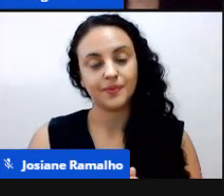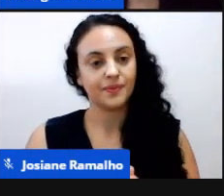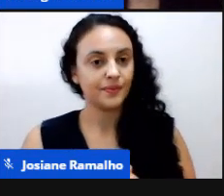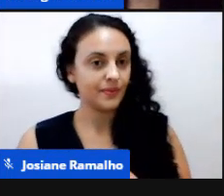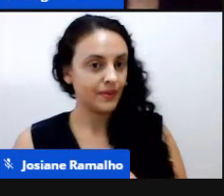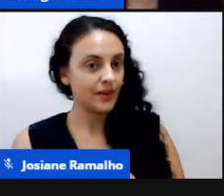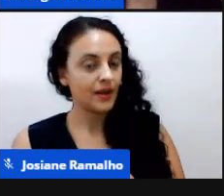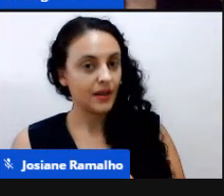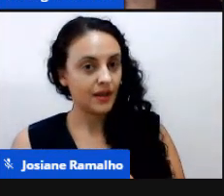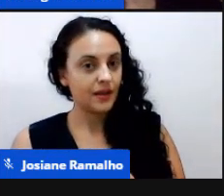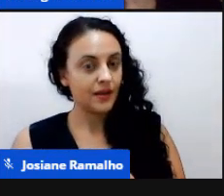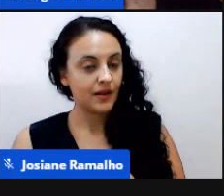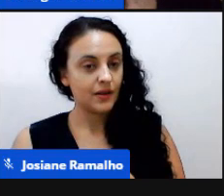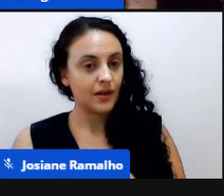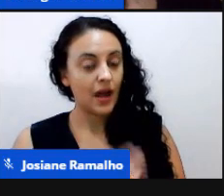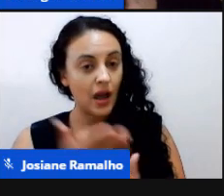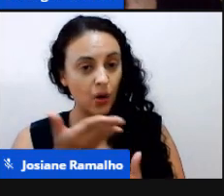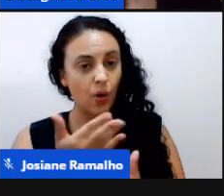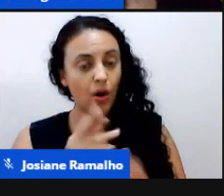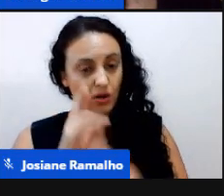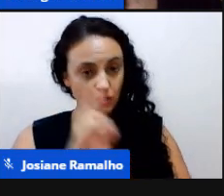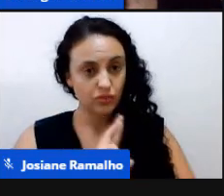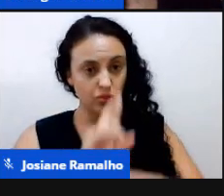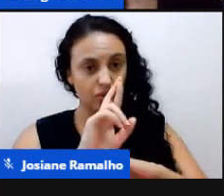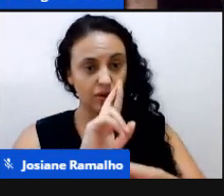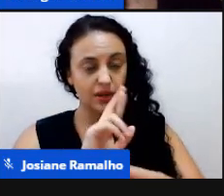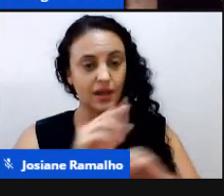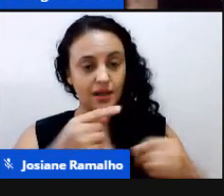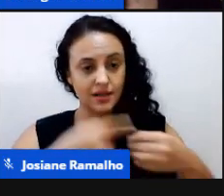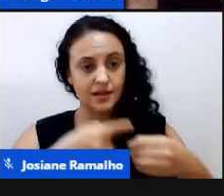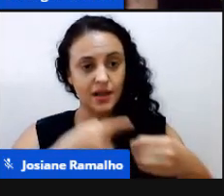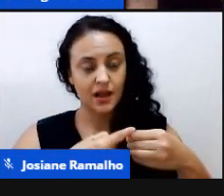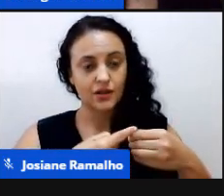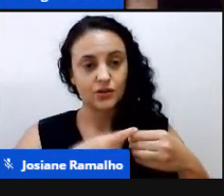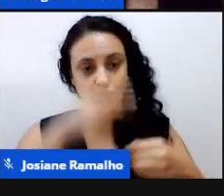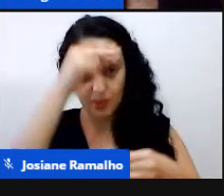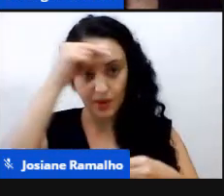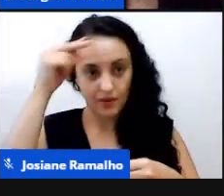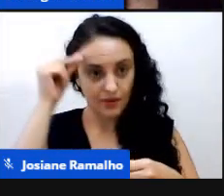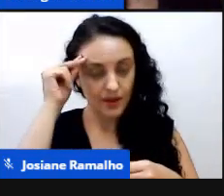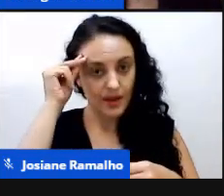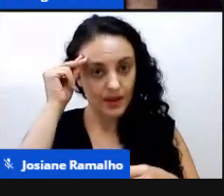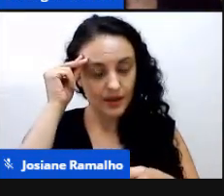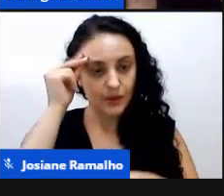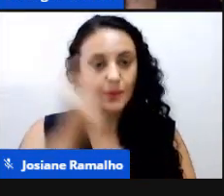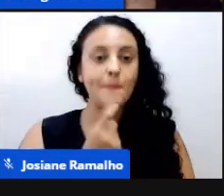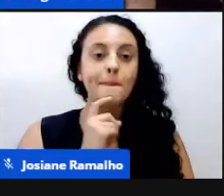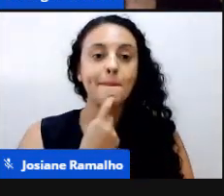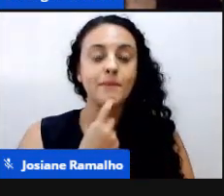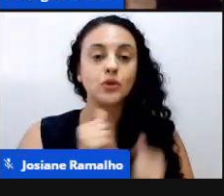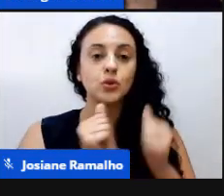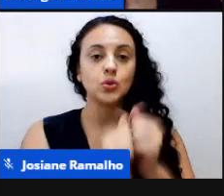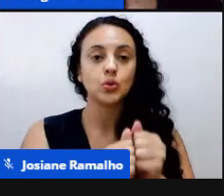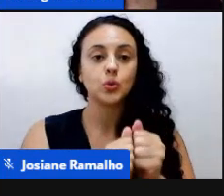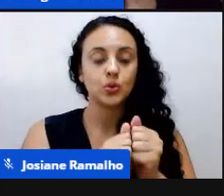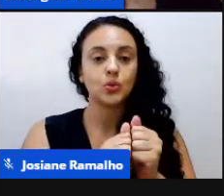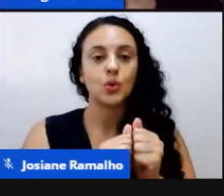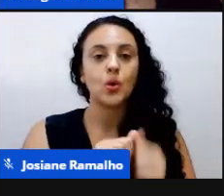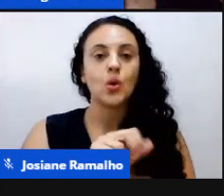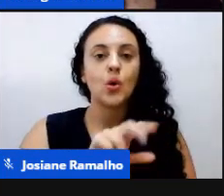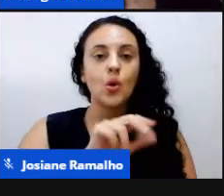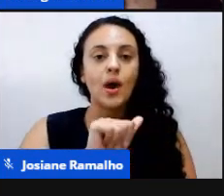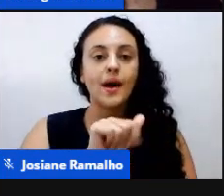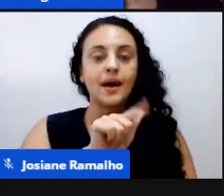O gestor da nossa cidade é o prefeito Marcos Marcelo Tradi, juntamente com a vice-prefeita Adriane Lopes. A